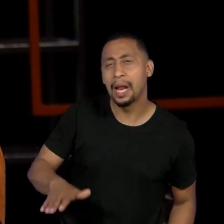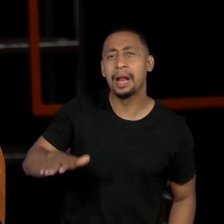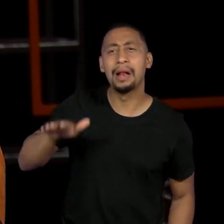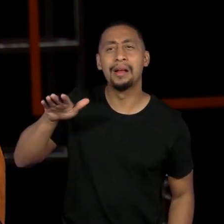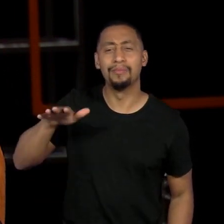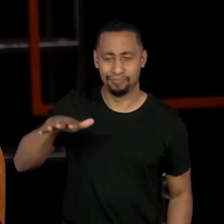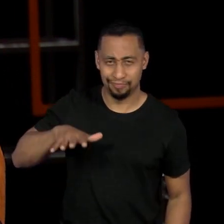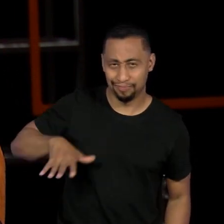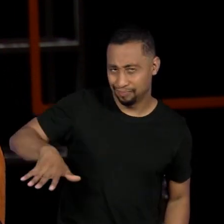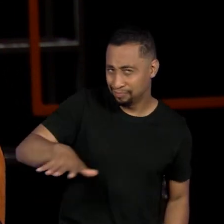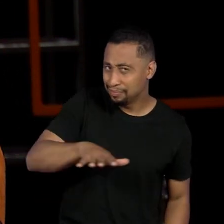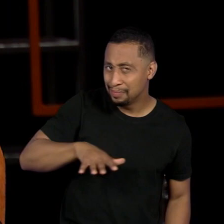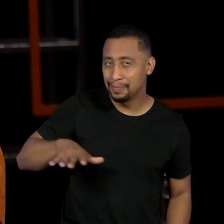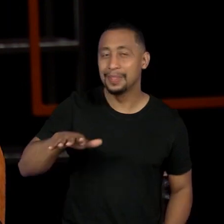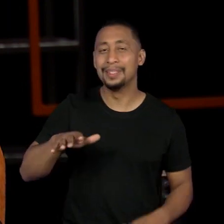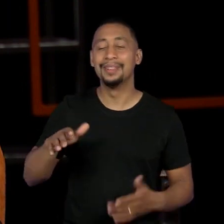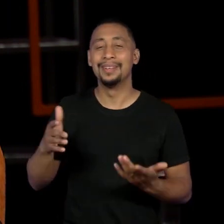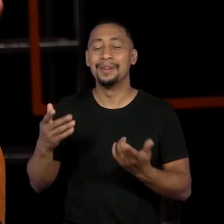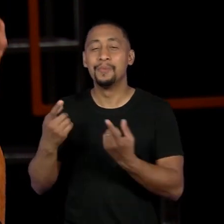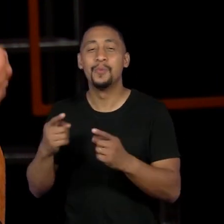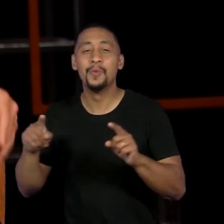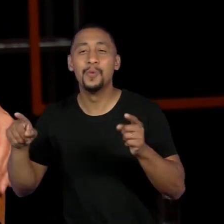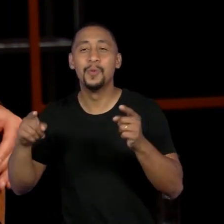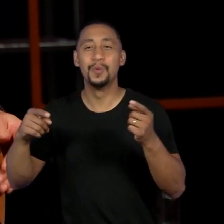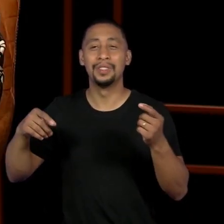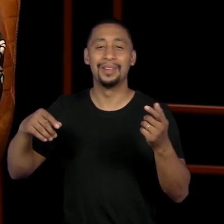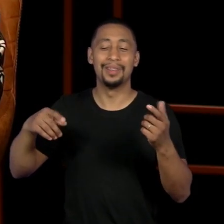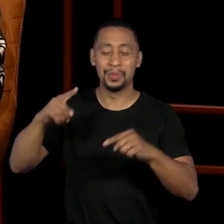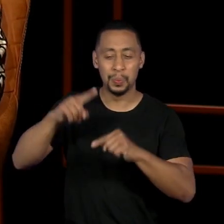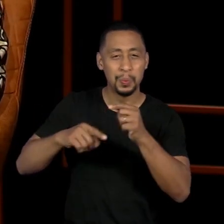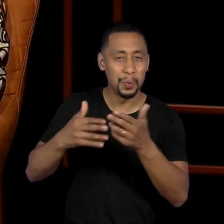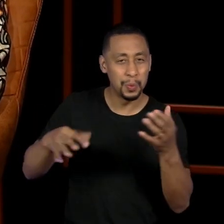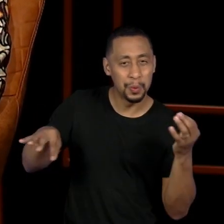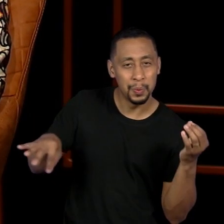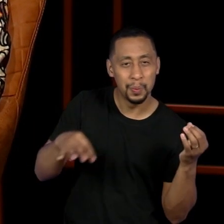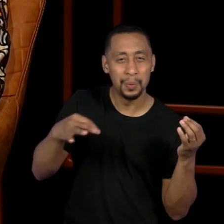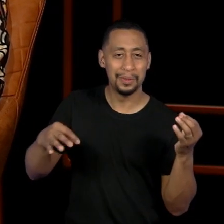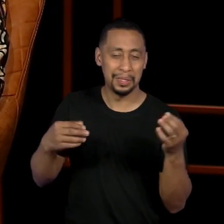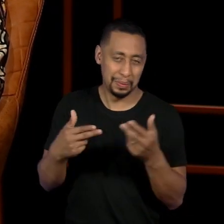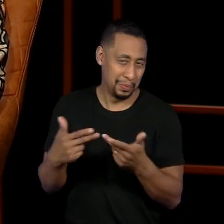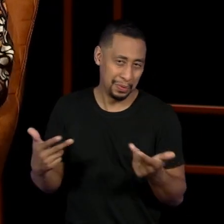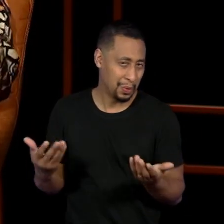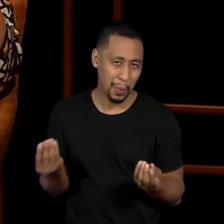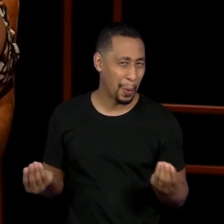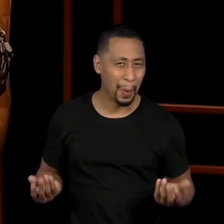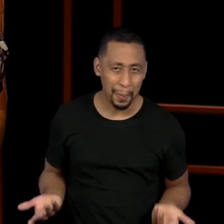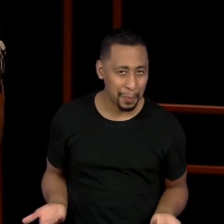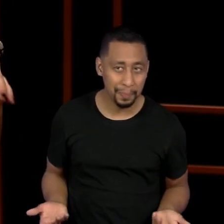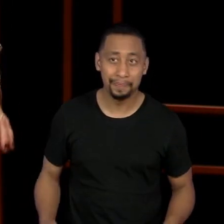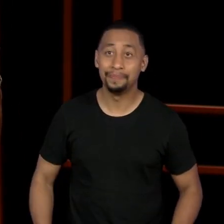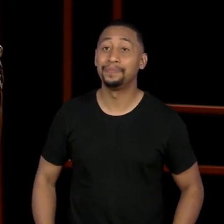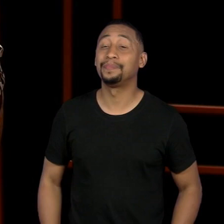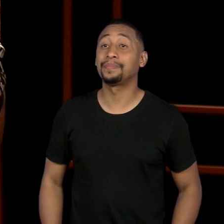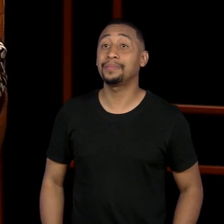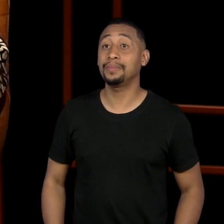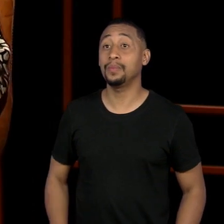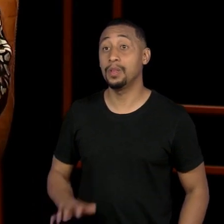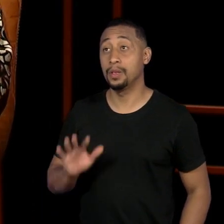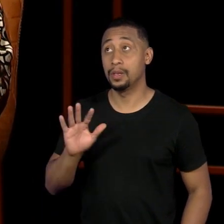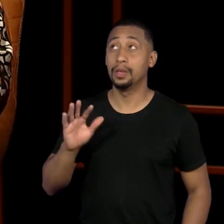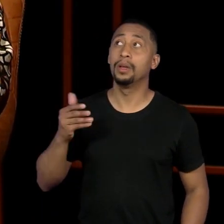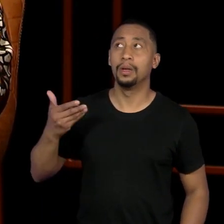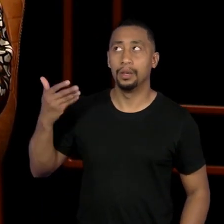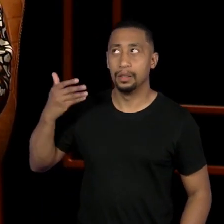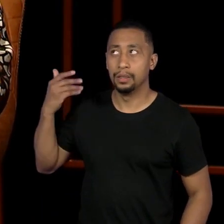entre livros, instrumentos musicais. Como é que foi isso? Bom, para começar bem lá atrás, eu nasci